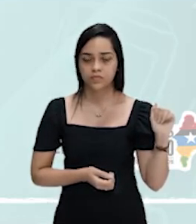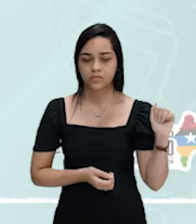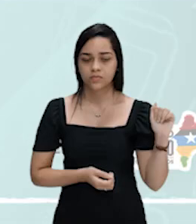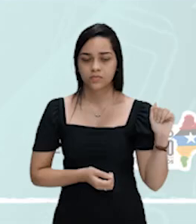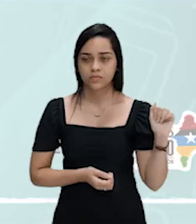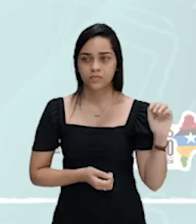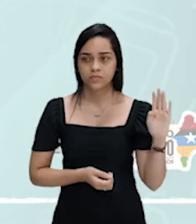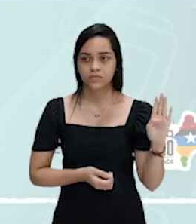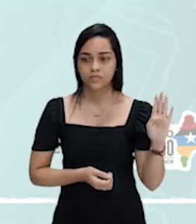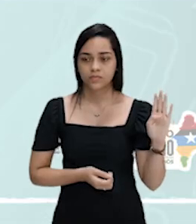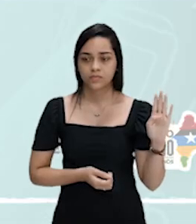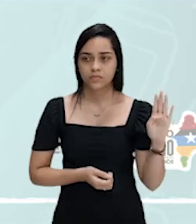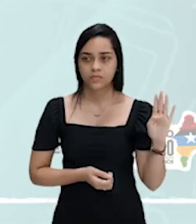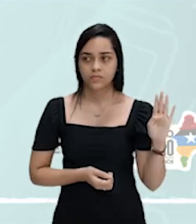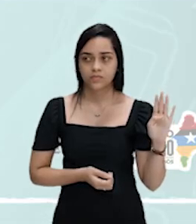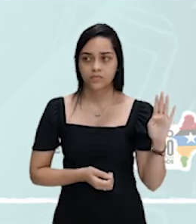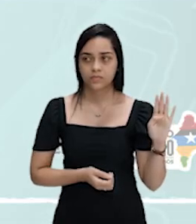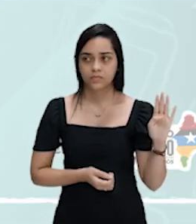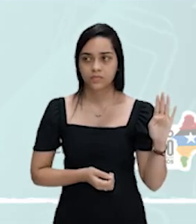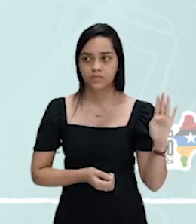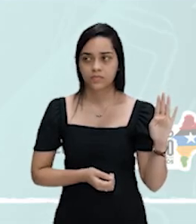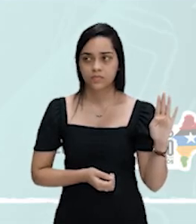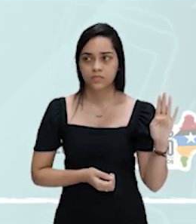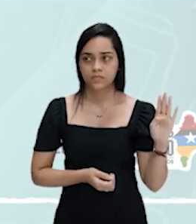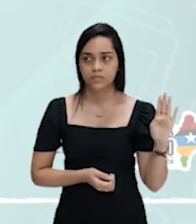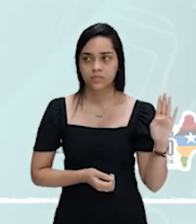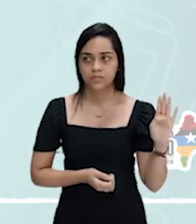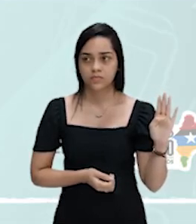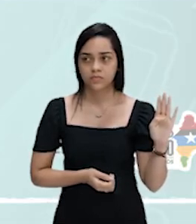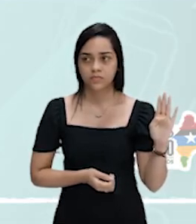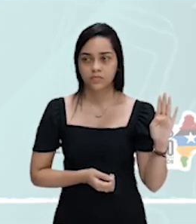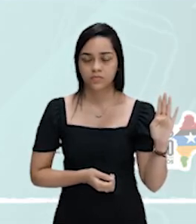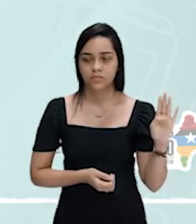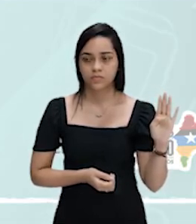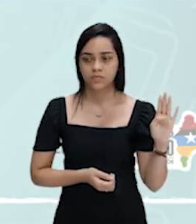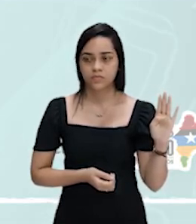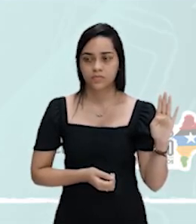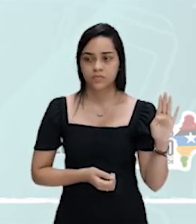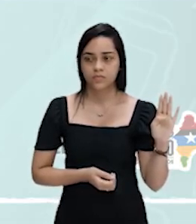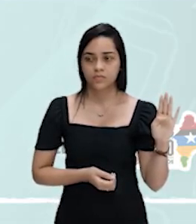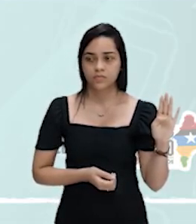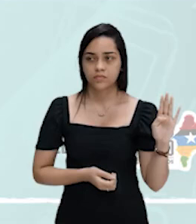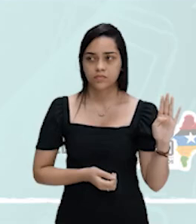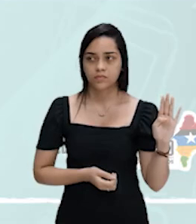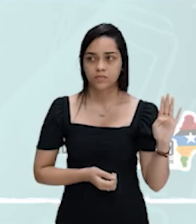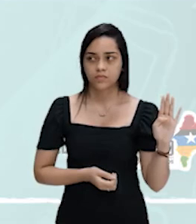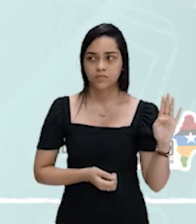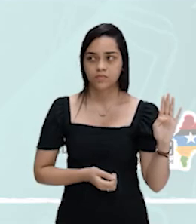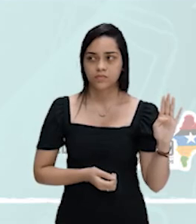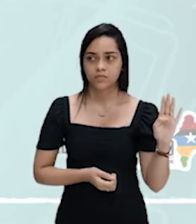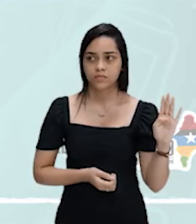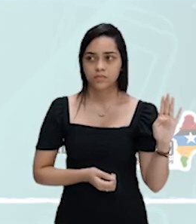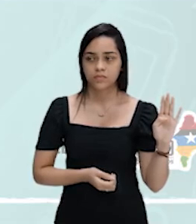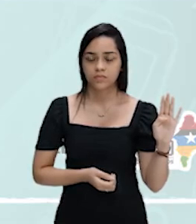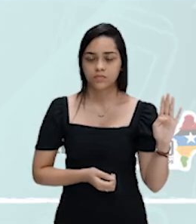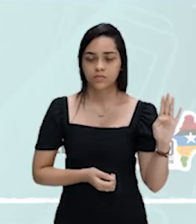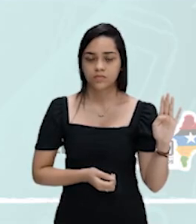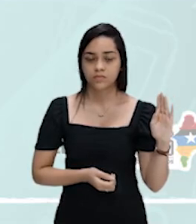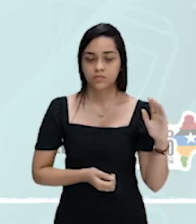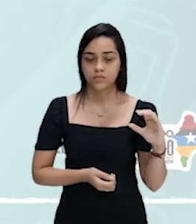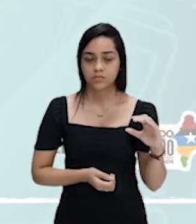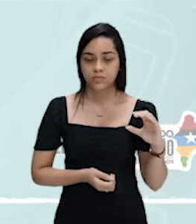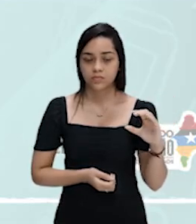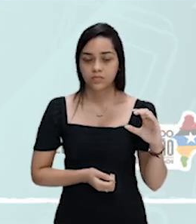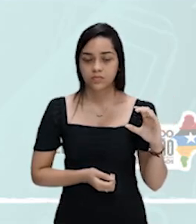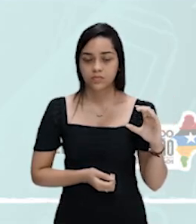repressão letra B onde se constrói Muros E se fortalecem a repressão